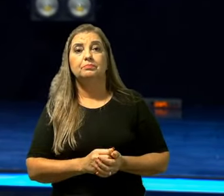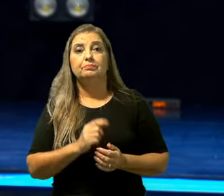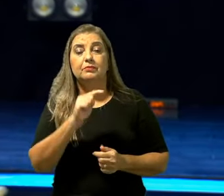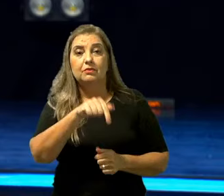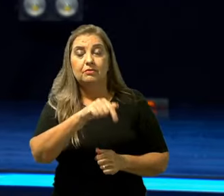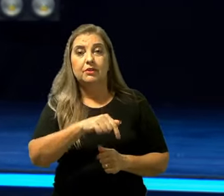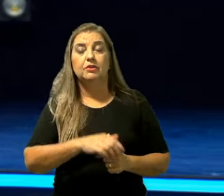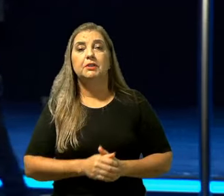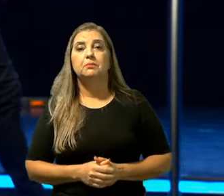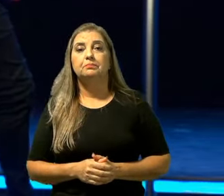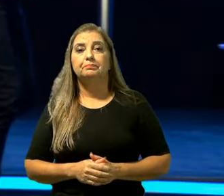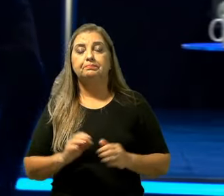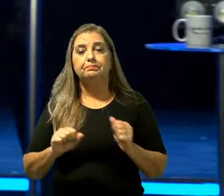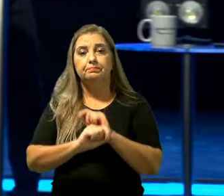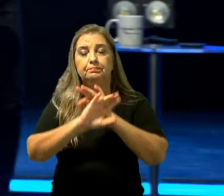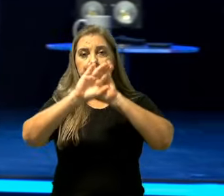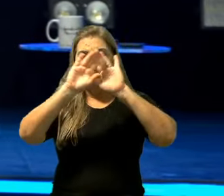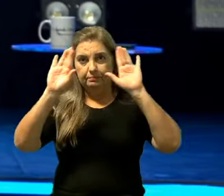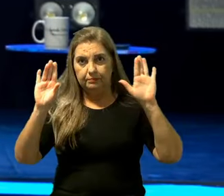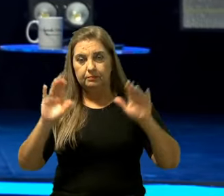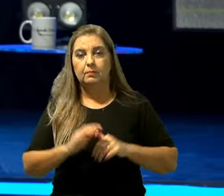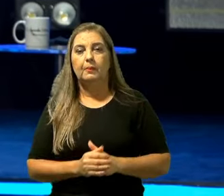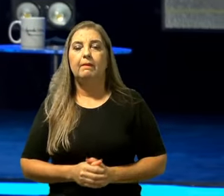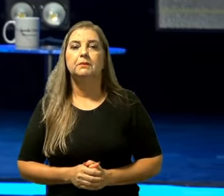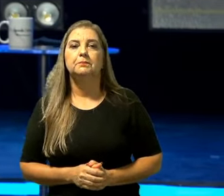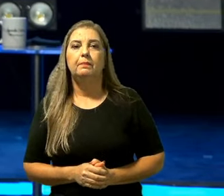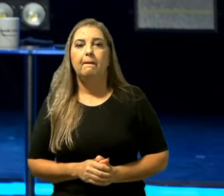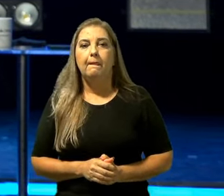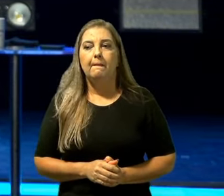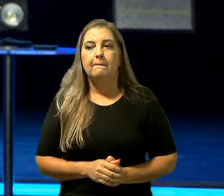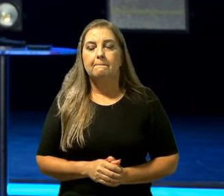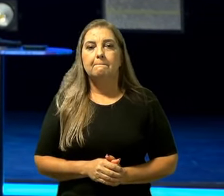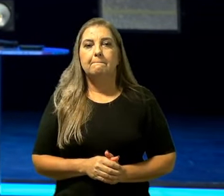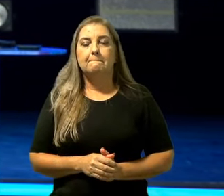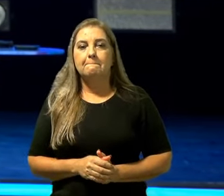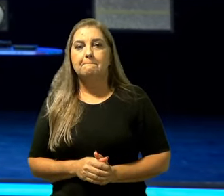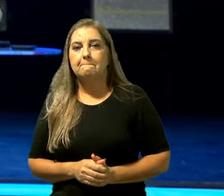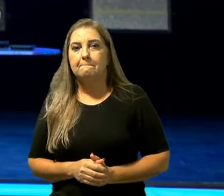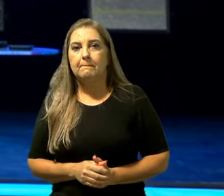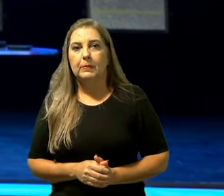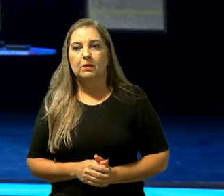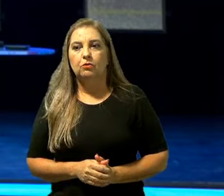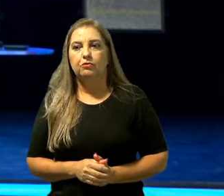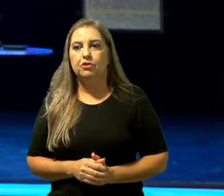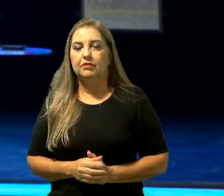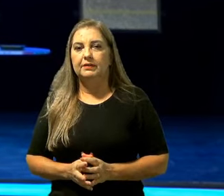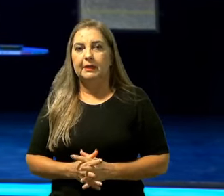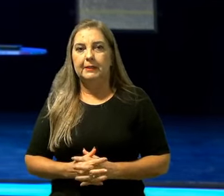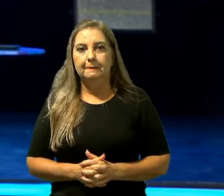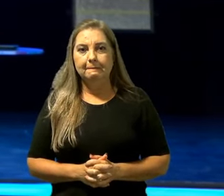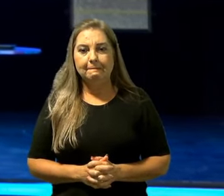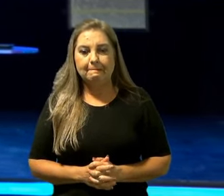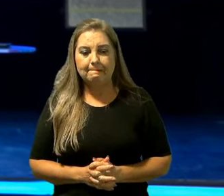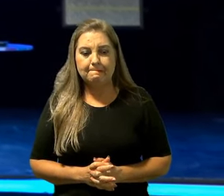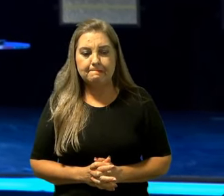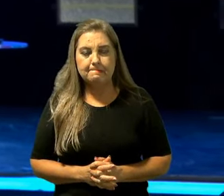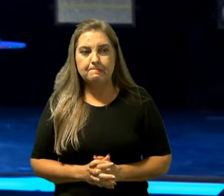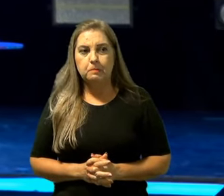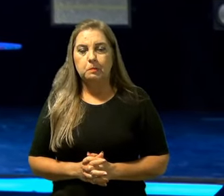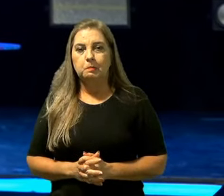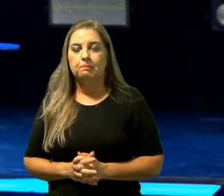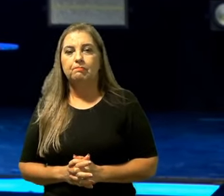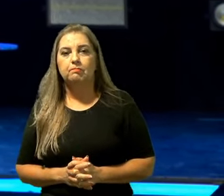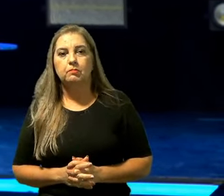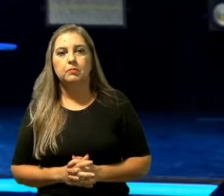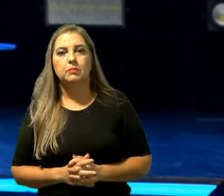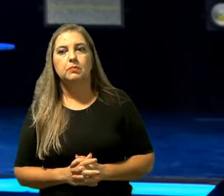aqui. Aleluia, né? Glória a Deus, aleluia. Ainda não, já passou 2 minutos, você estava 16 ali,